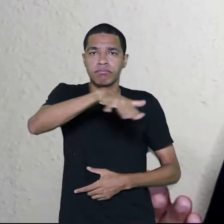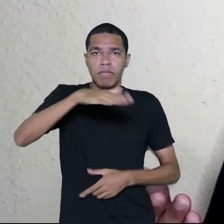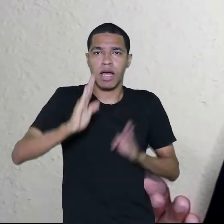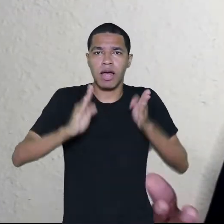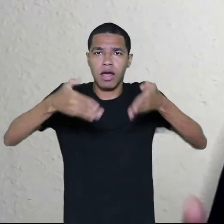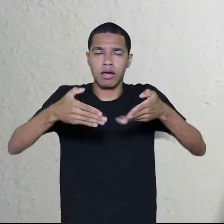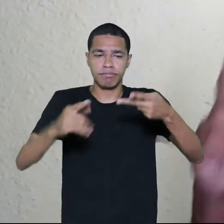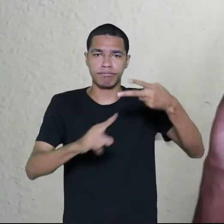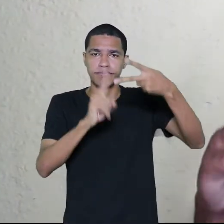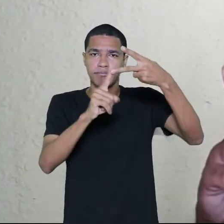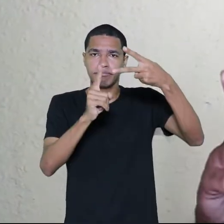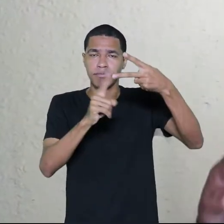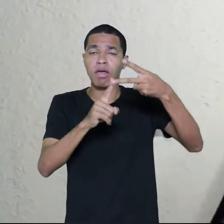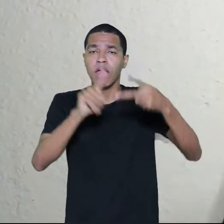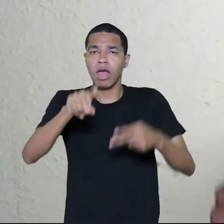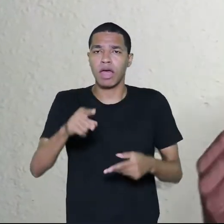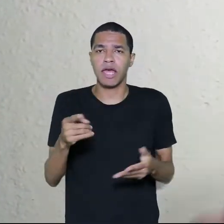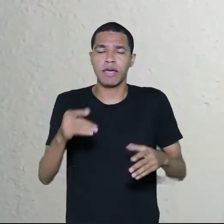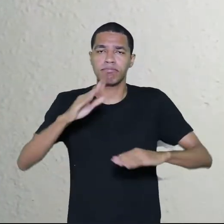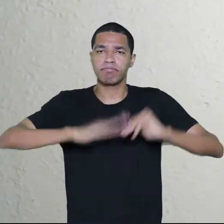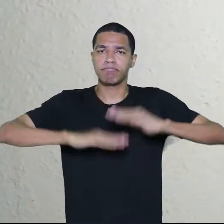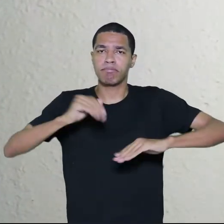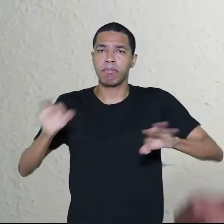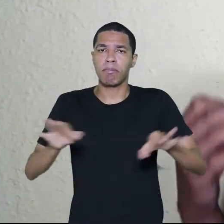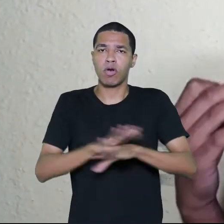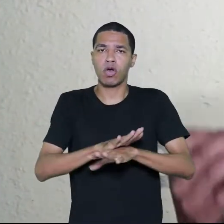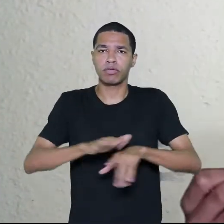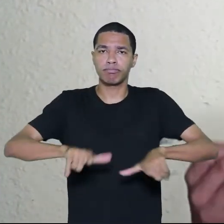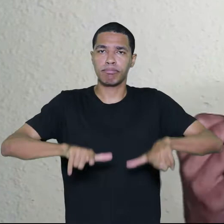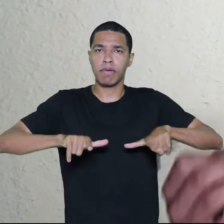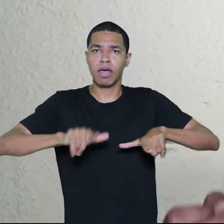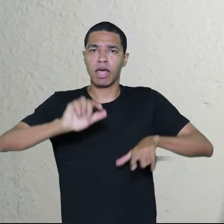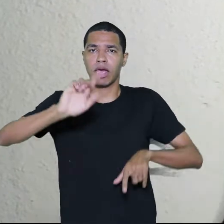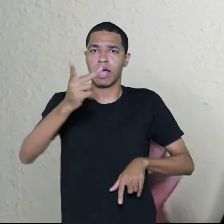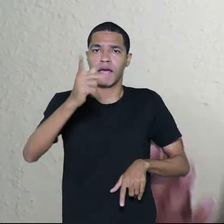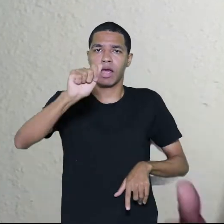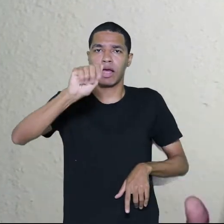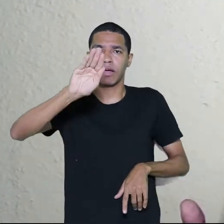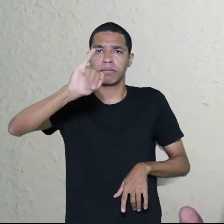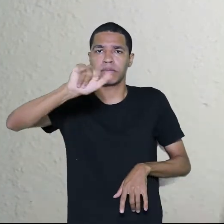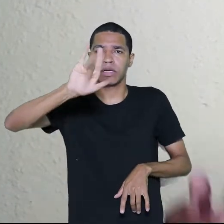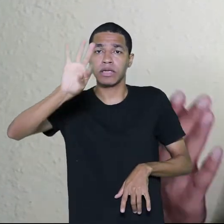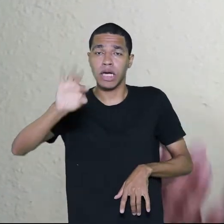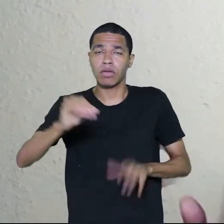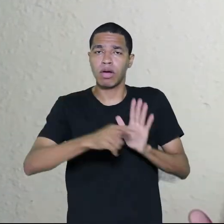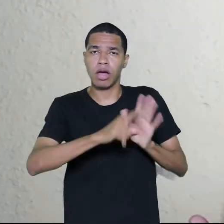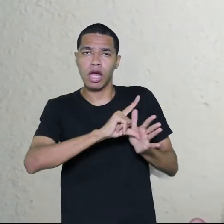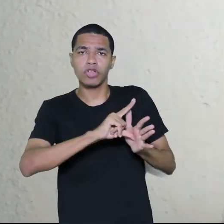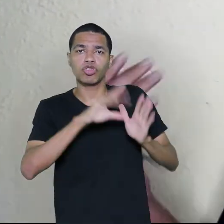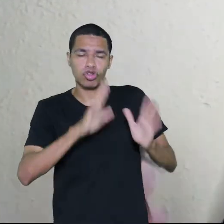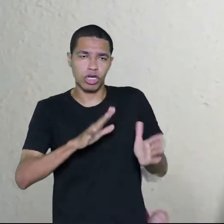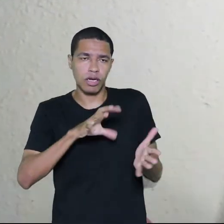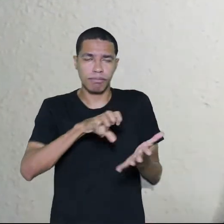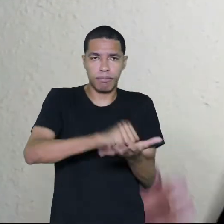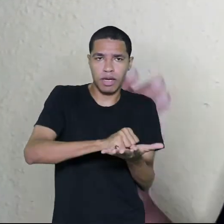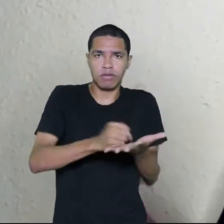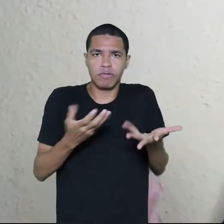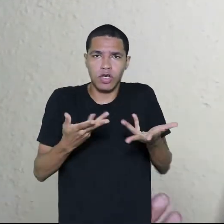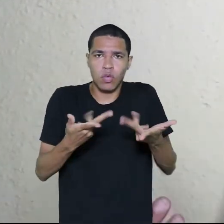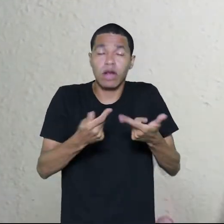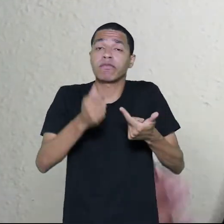área específica. O segundo tipo é o habilitado, que é aquele que é previamente registrado,